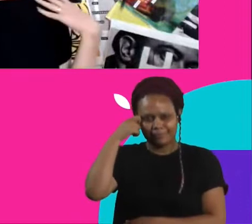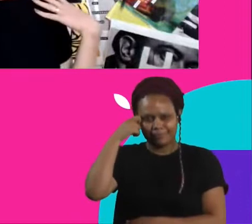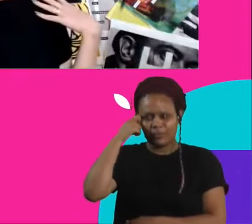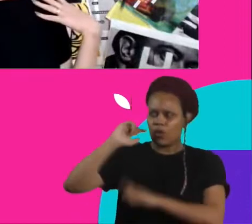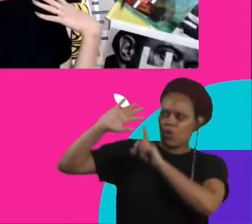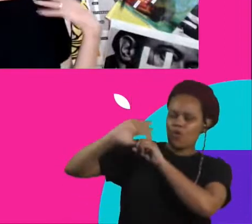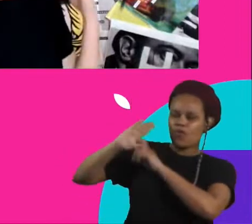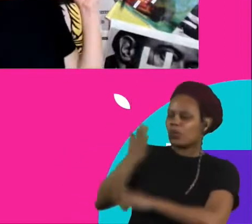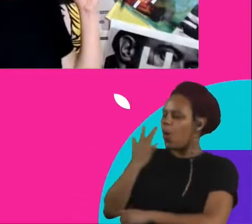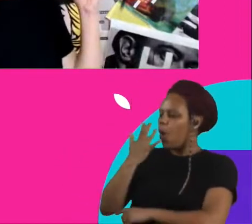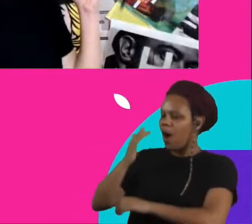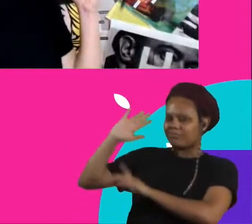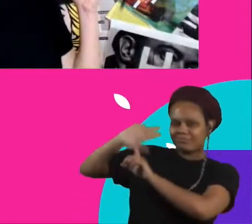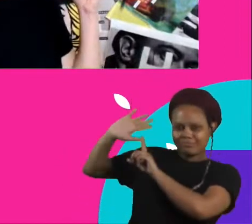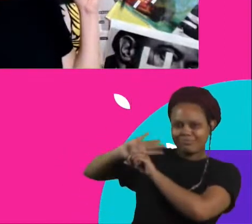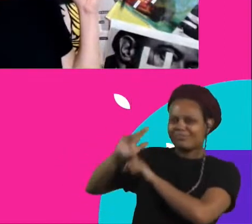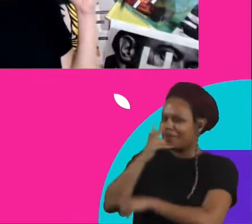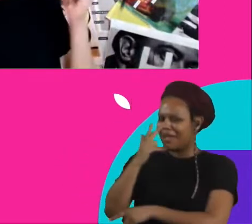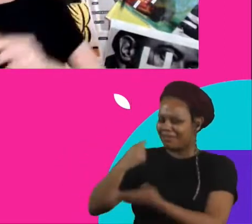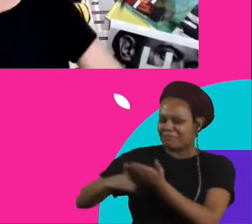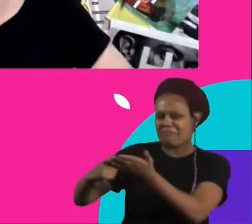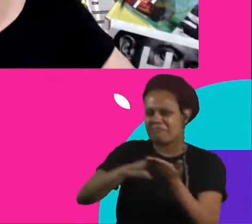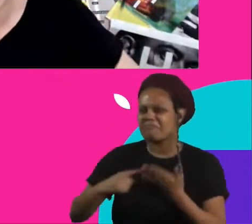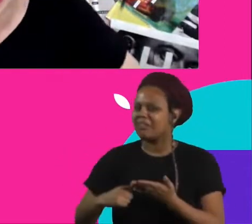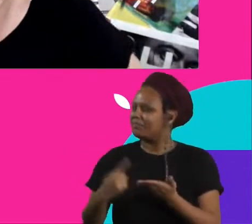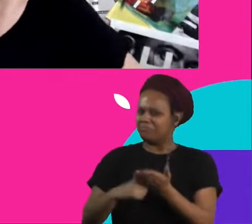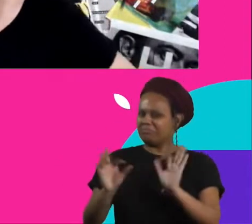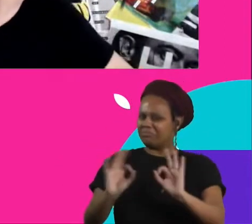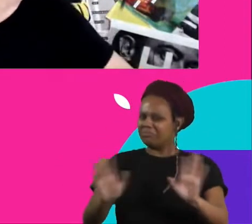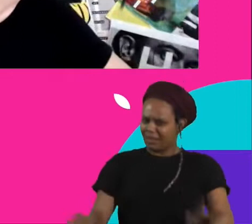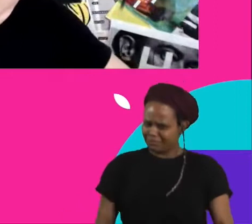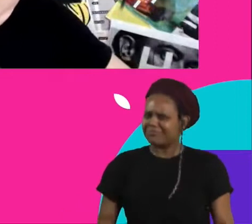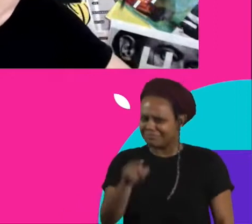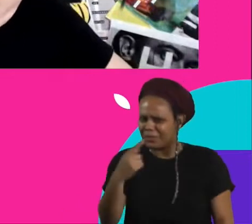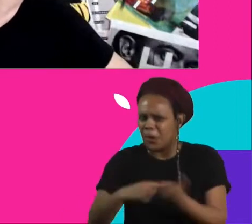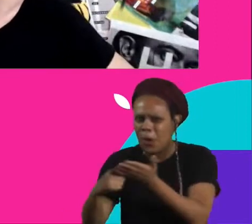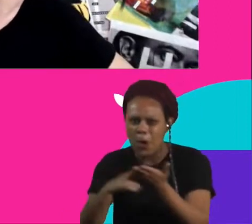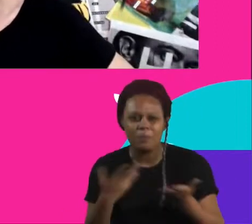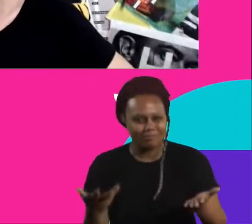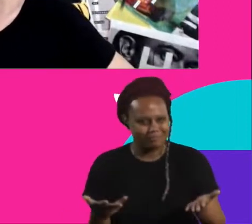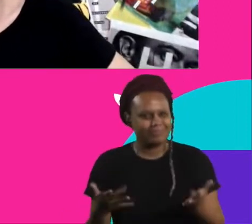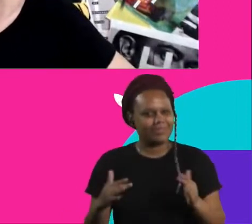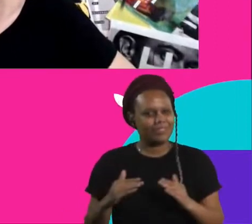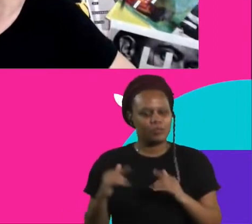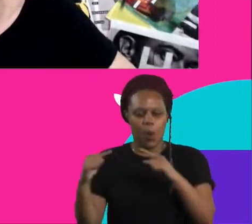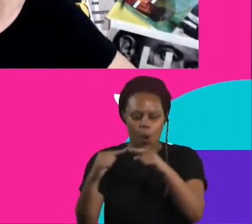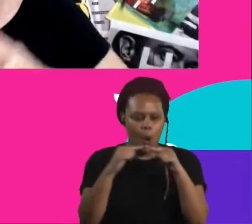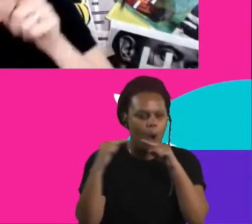com um fundo bem É coloridão verdade. assim. Parece até que a gente combinou antes e nem combinamos. Olha se combinássemos. Alinhamento, Isso se chama alinhamento, sintonia.